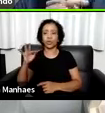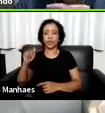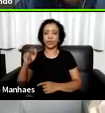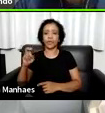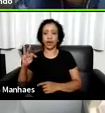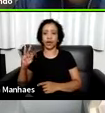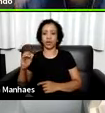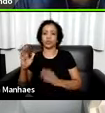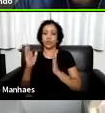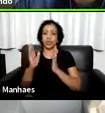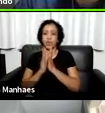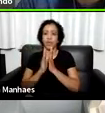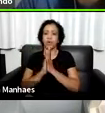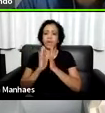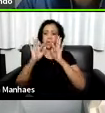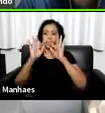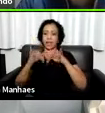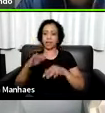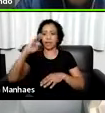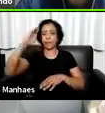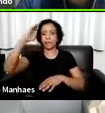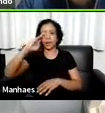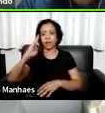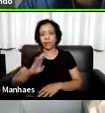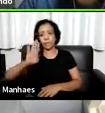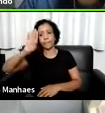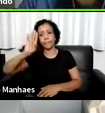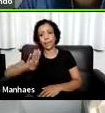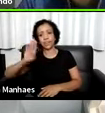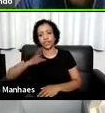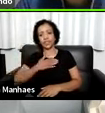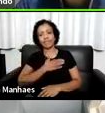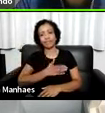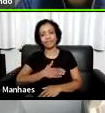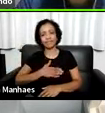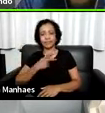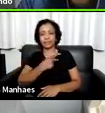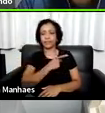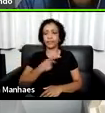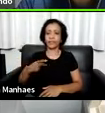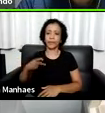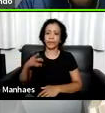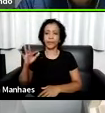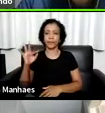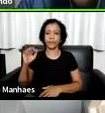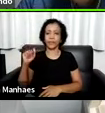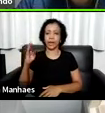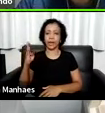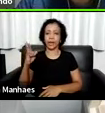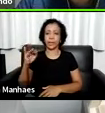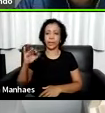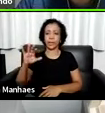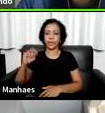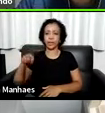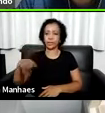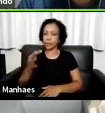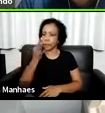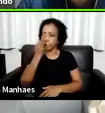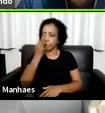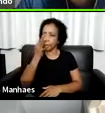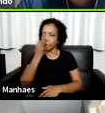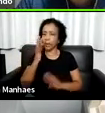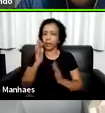e abençoar esse Brasil Batista querido. Pastor Fabrício, que nos acompanha também, ele está monitorando os vários canais aí